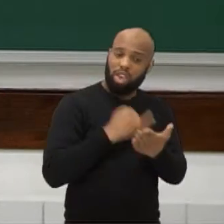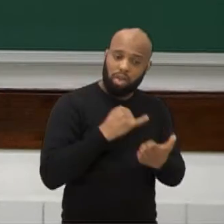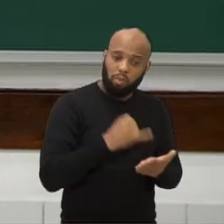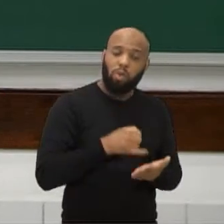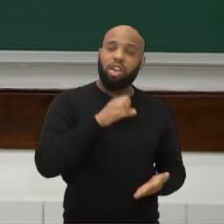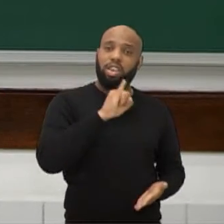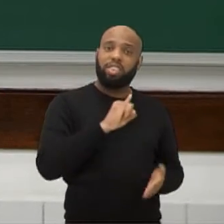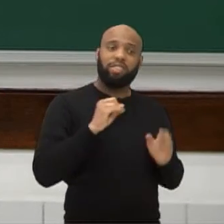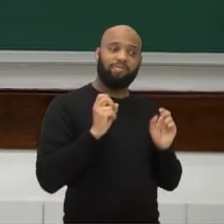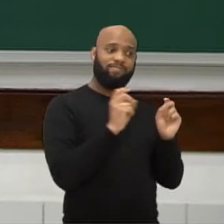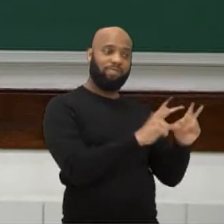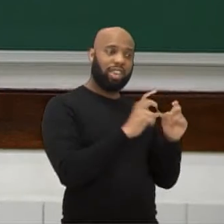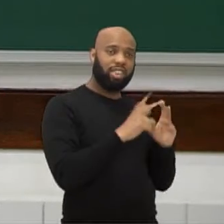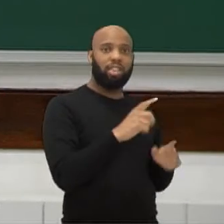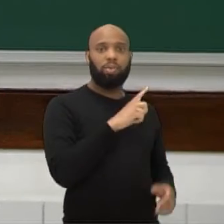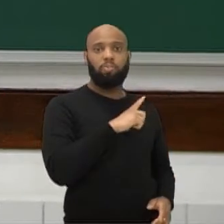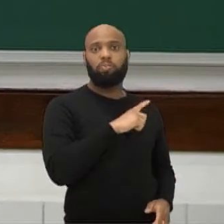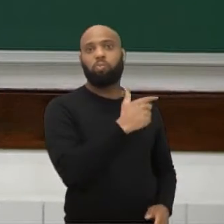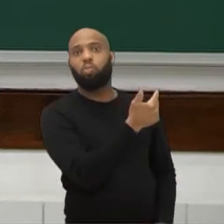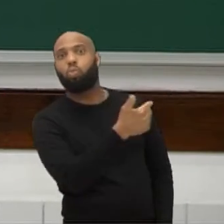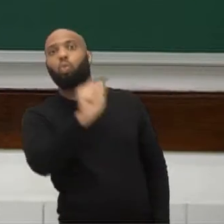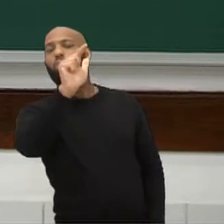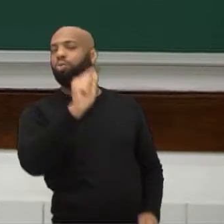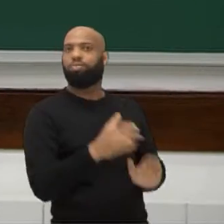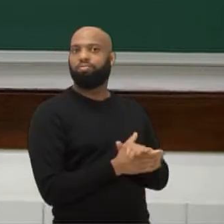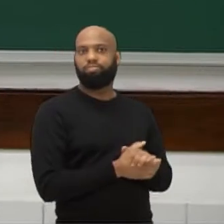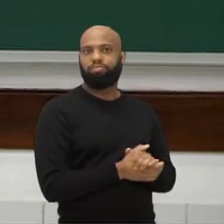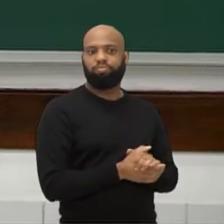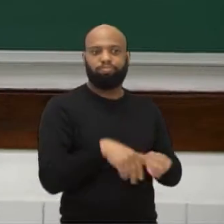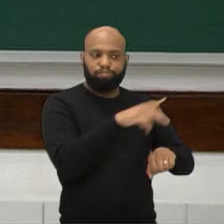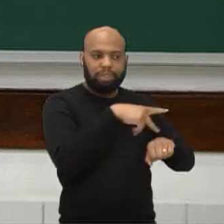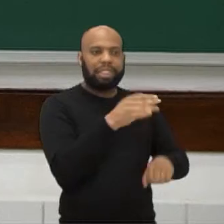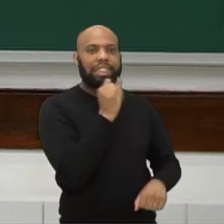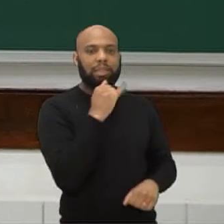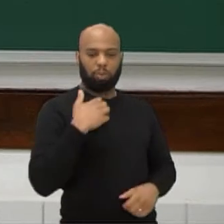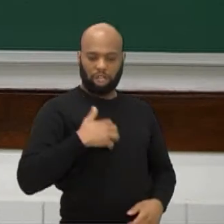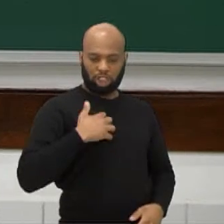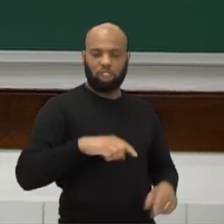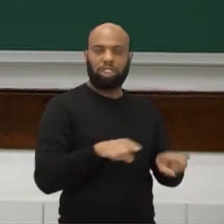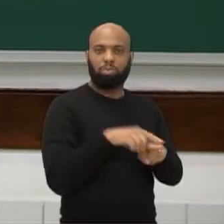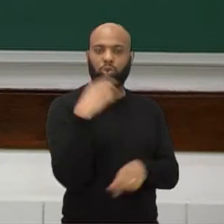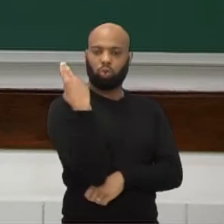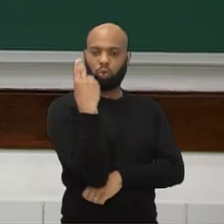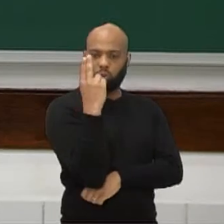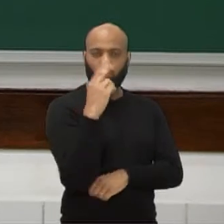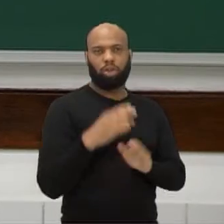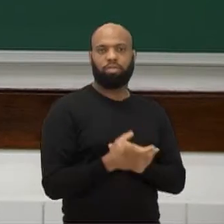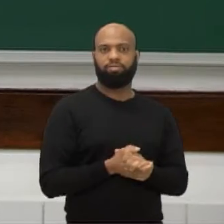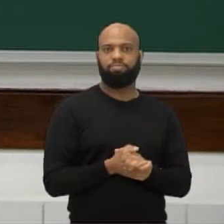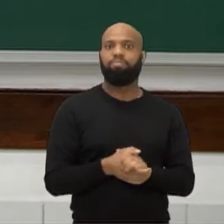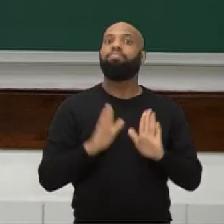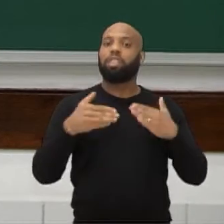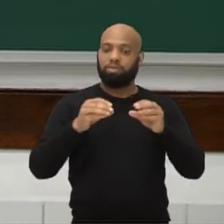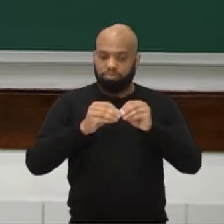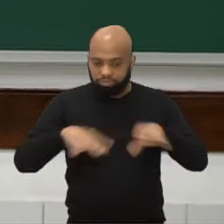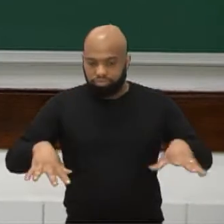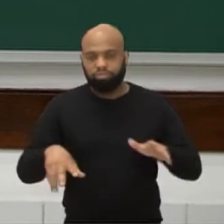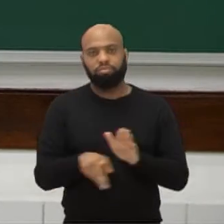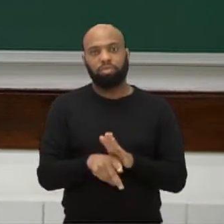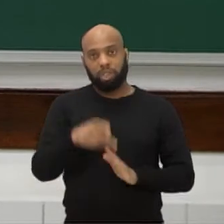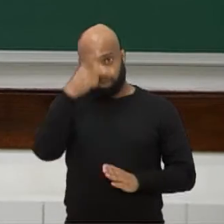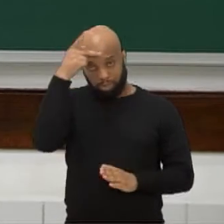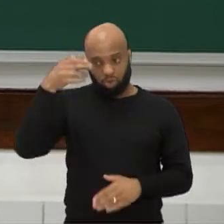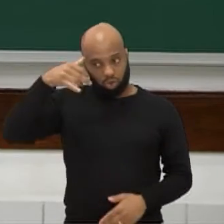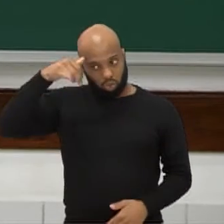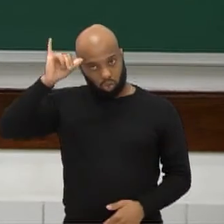do que o imposto da carne que vinha do Uruguai e da Argentina. E isso, na prática, prejudicava os